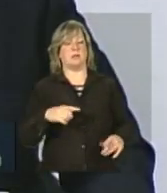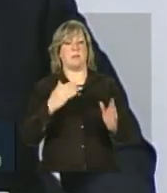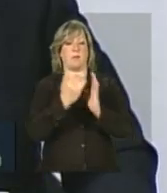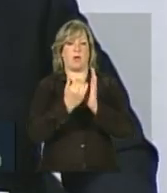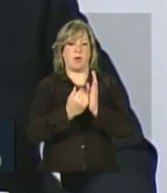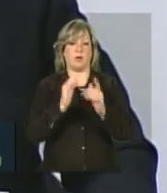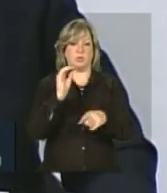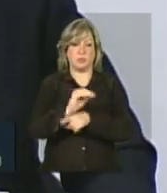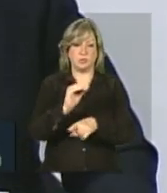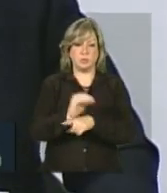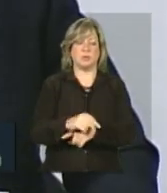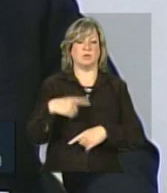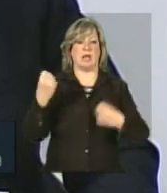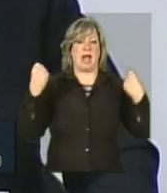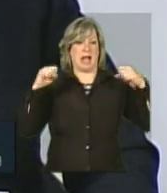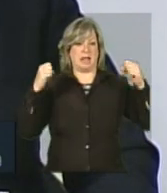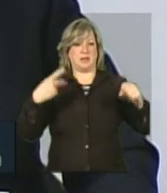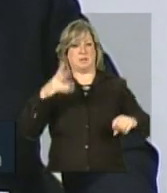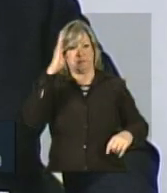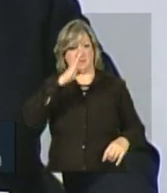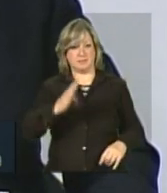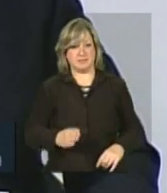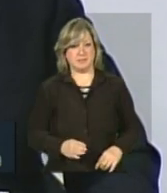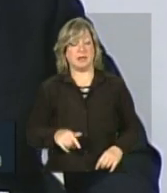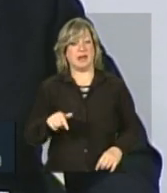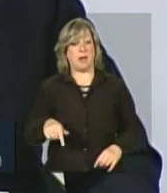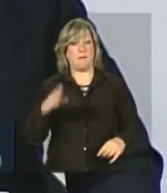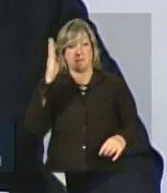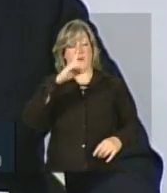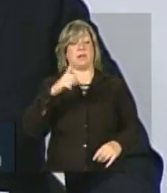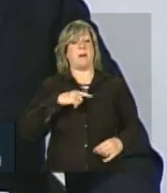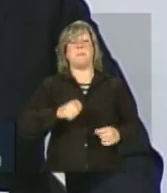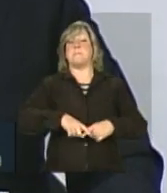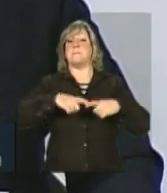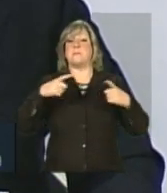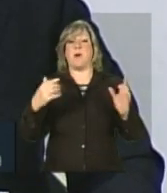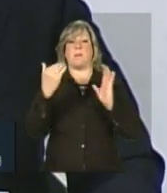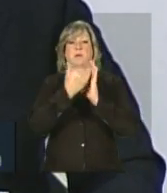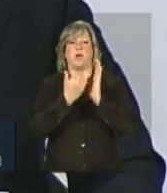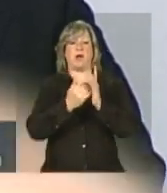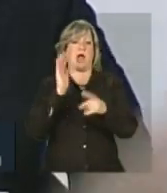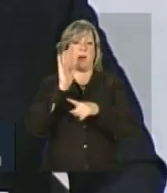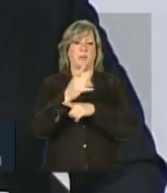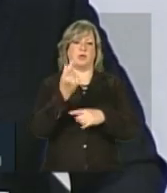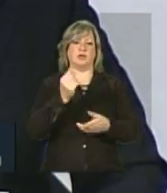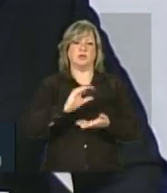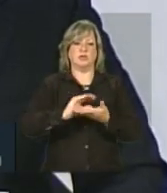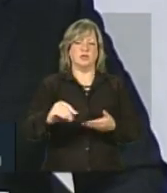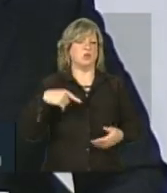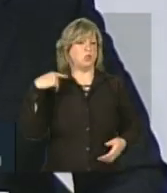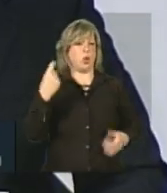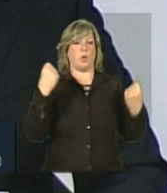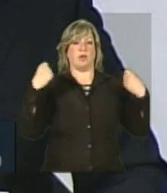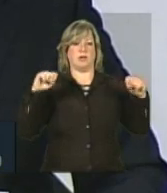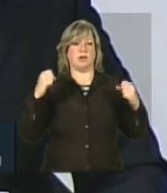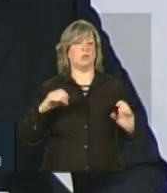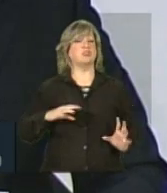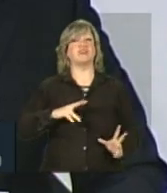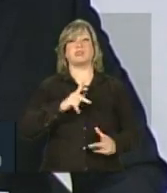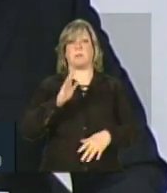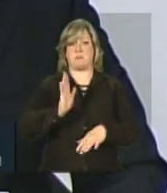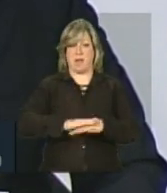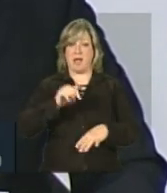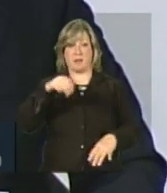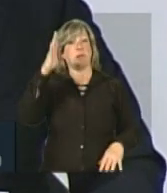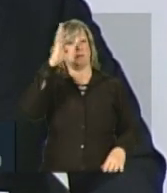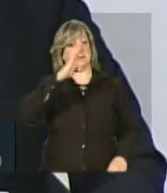hoje tem o maior programa de apoio direto a atletas que um governo oferece de todo o mundo. É mais uma conquista